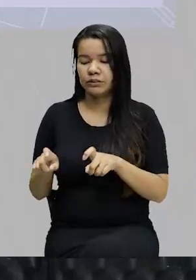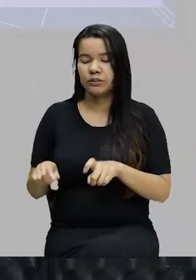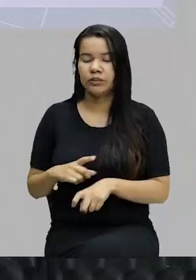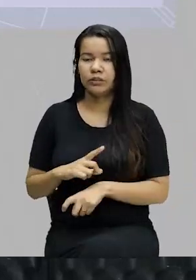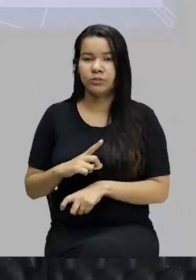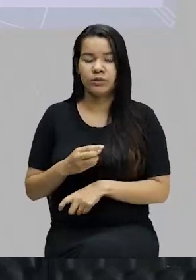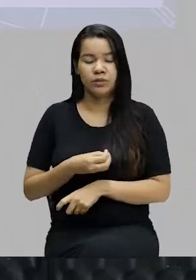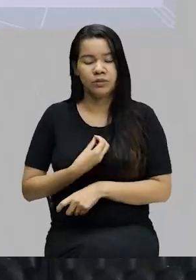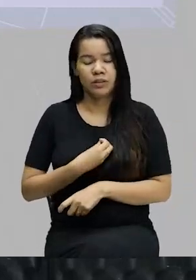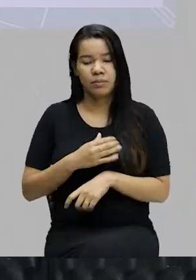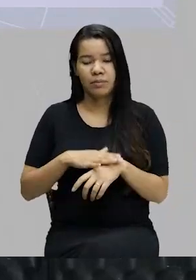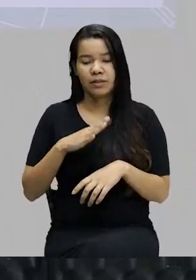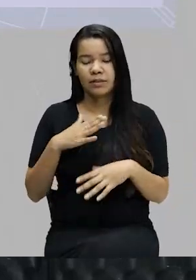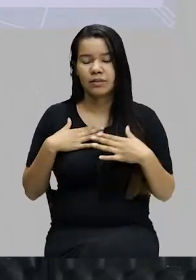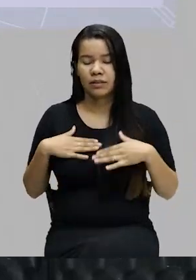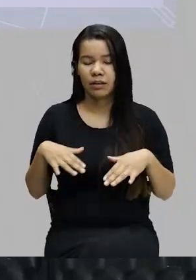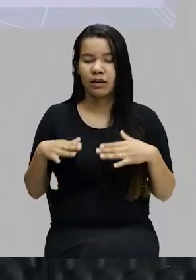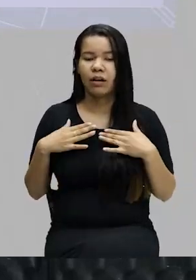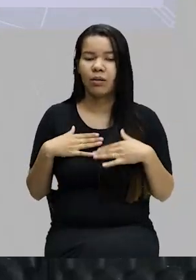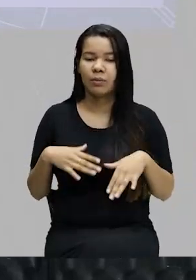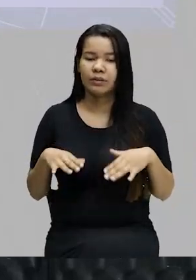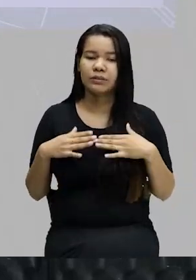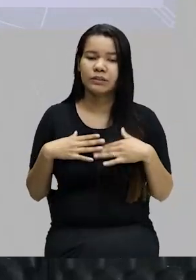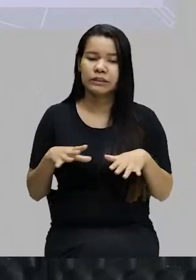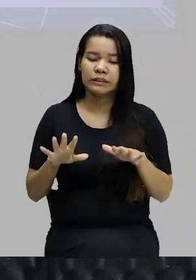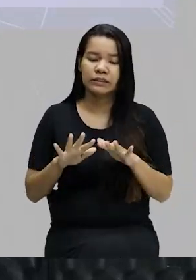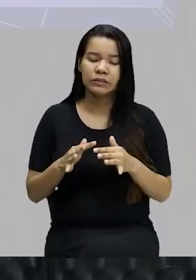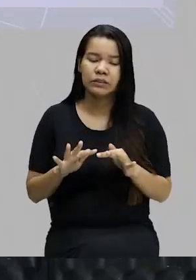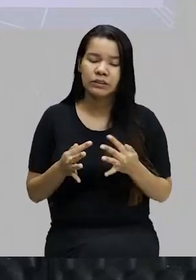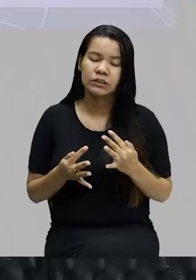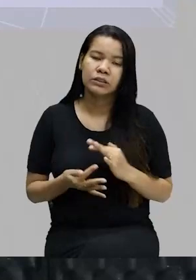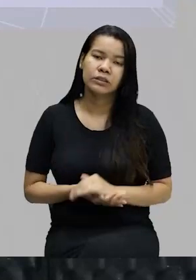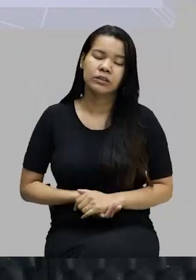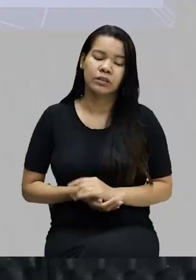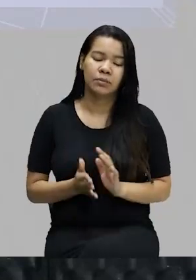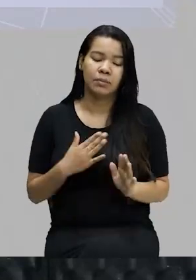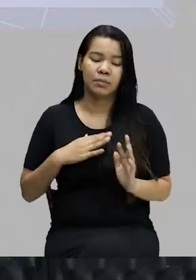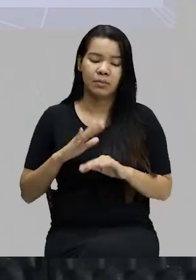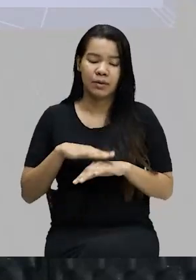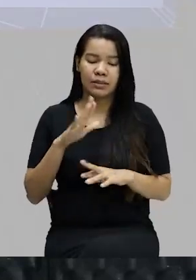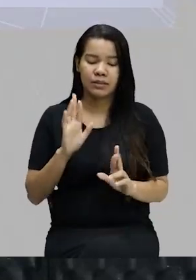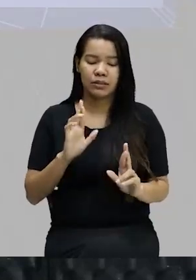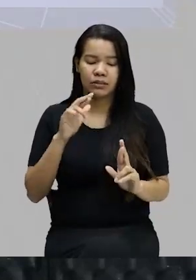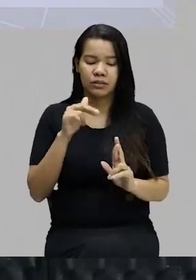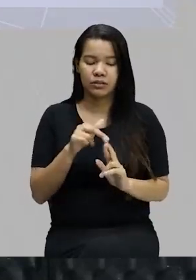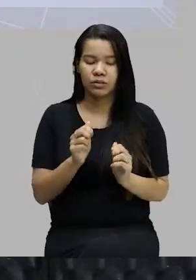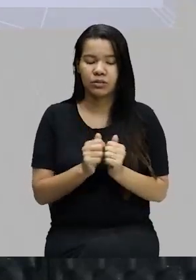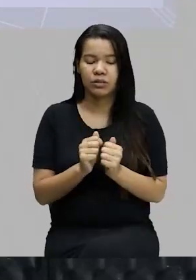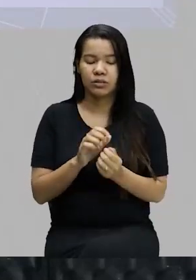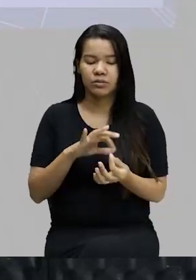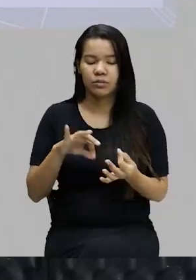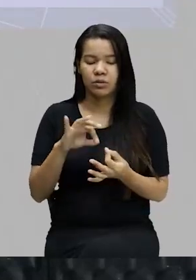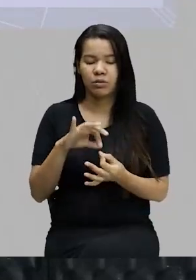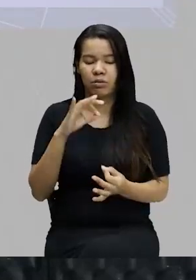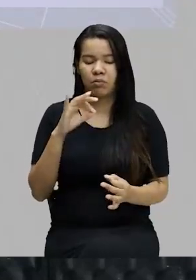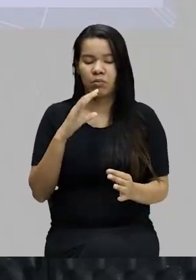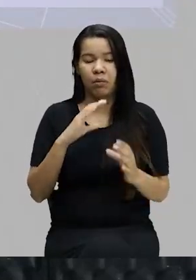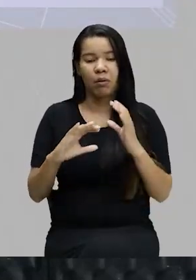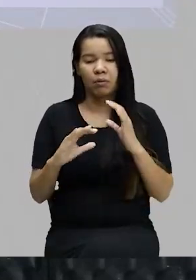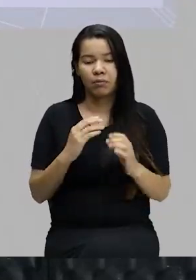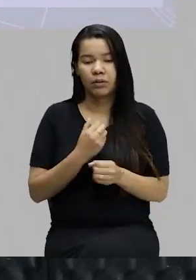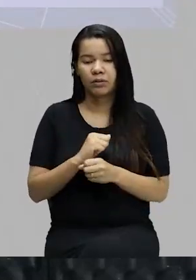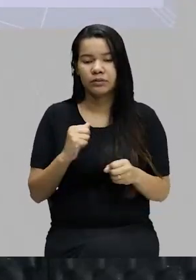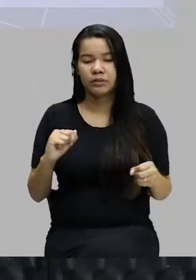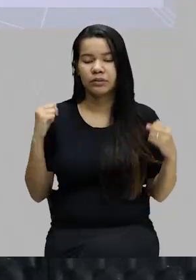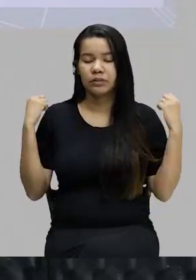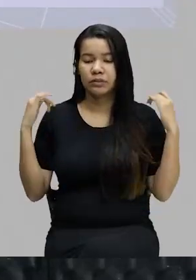vida mais calma, mais tranquila, voltada mais para a questão da espiritualidade, com contato maior da natureza, onde as pessoas